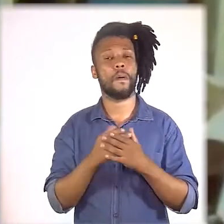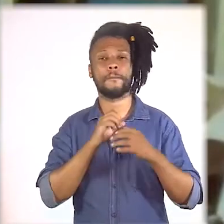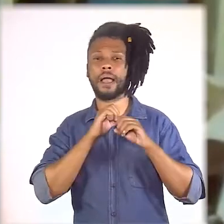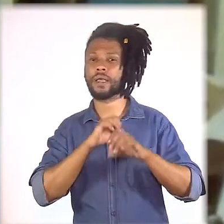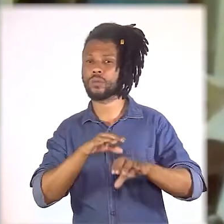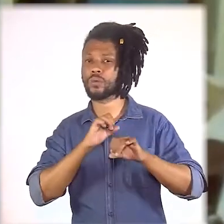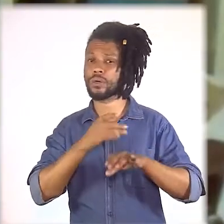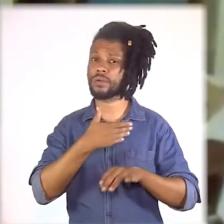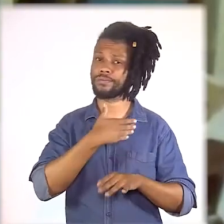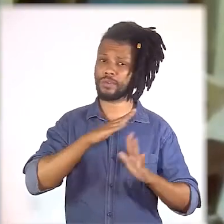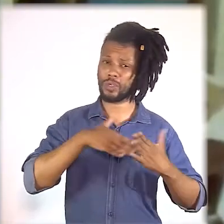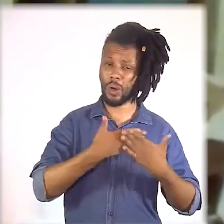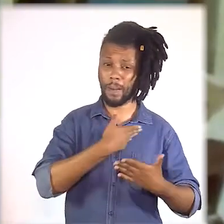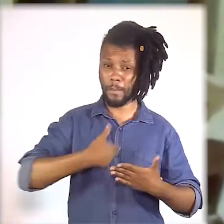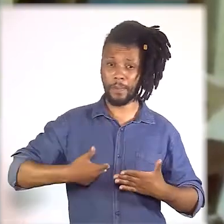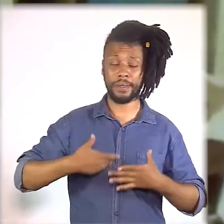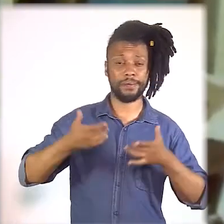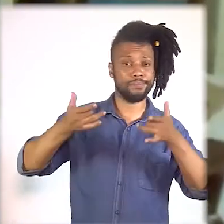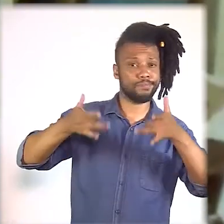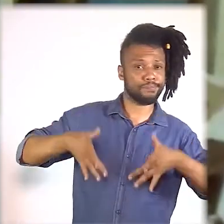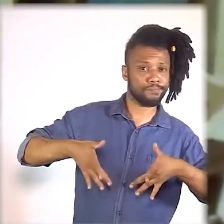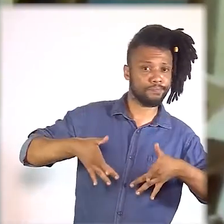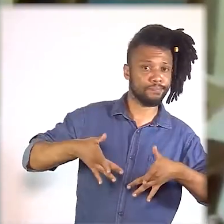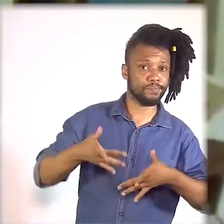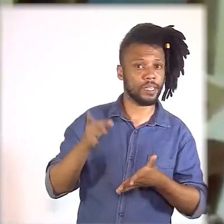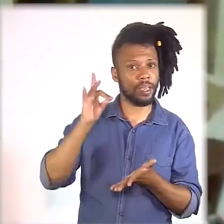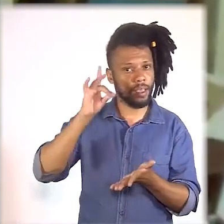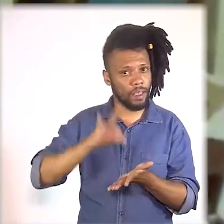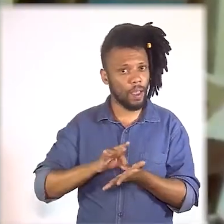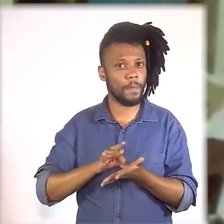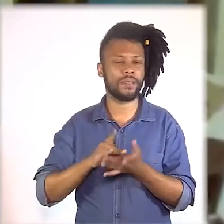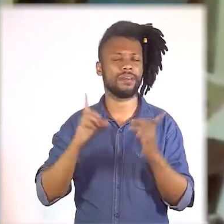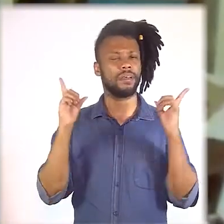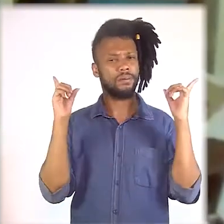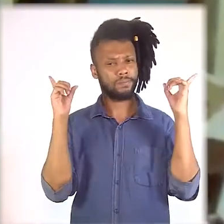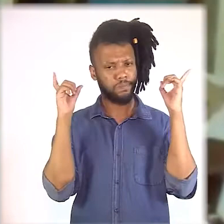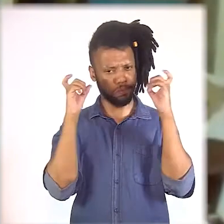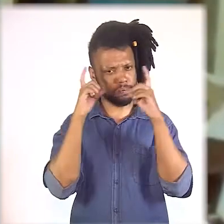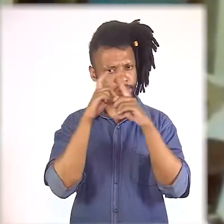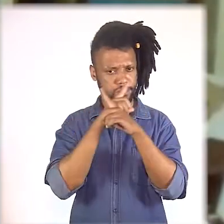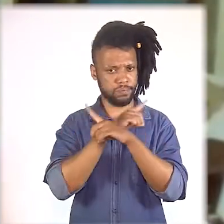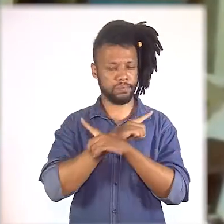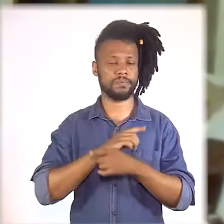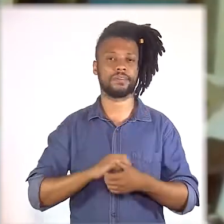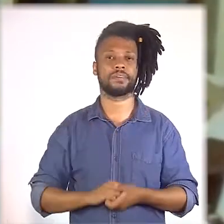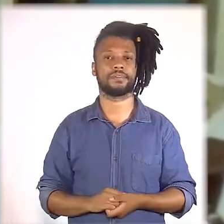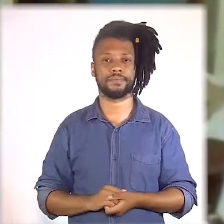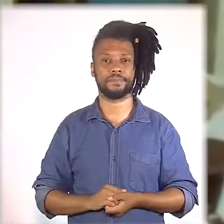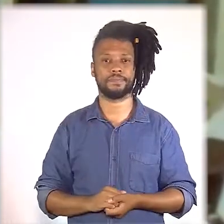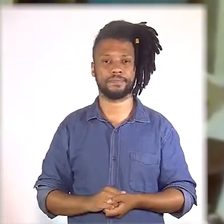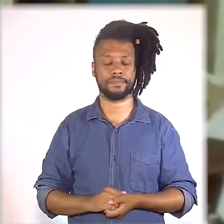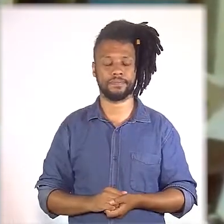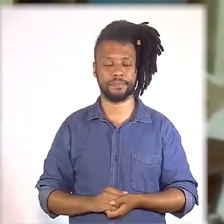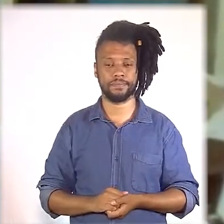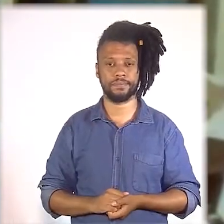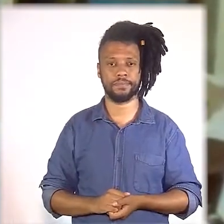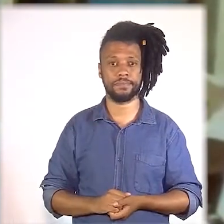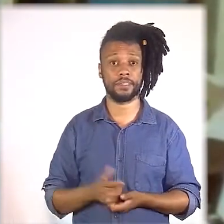educação formal muito ruim em escolas públicas abandonadas, e realmente isso é muito difícil.